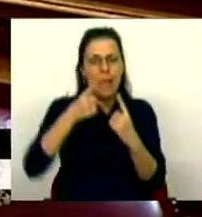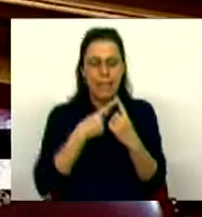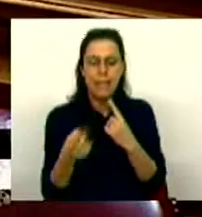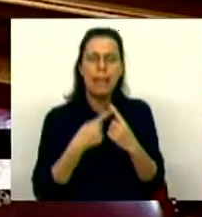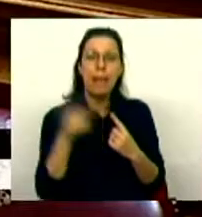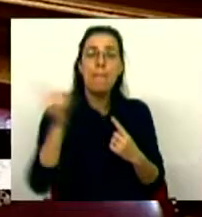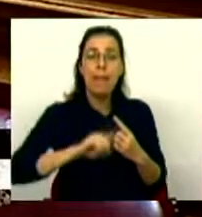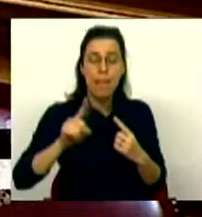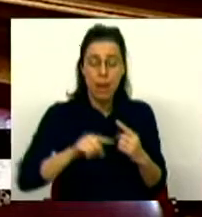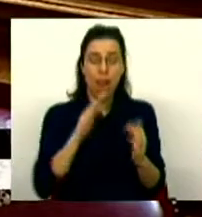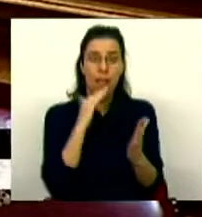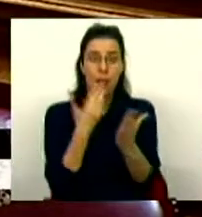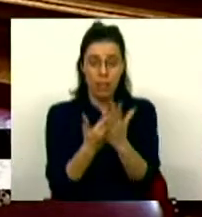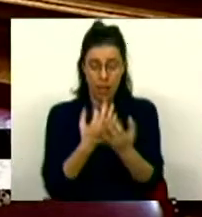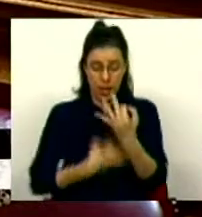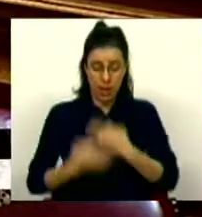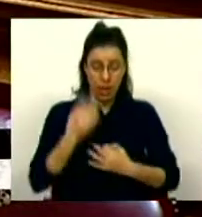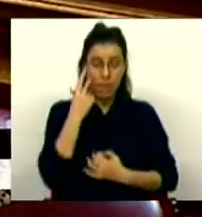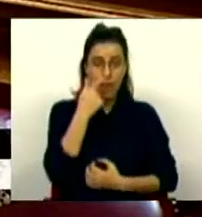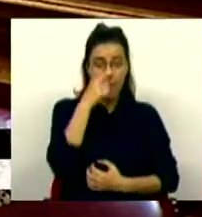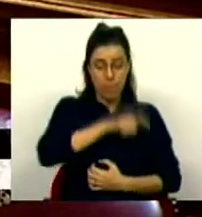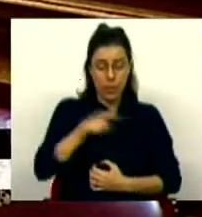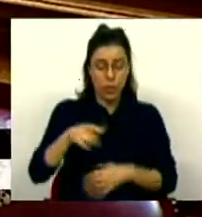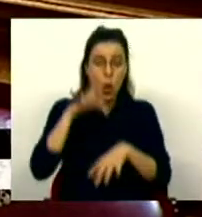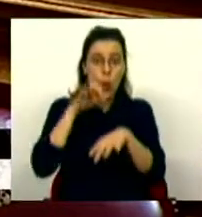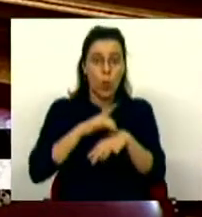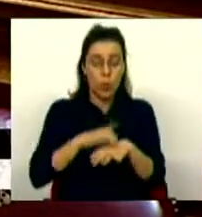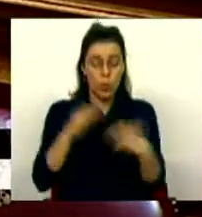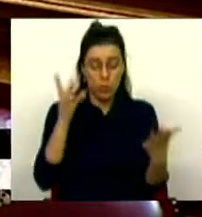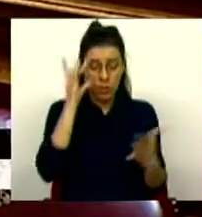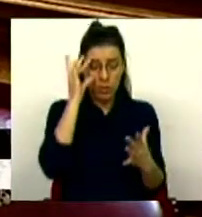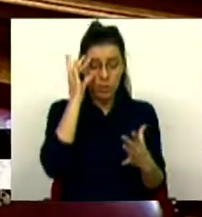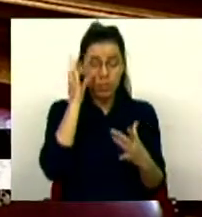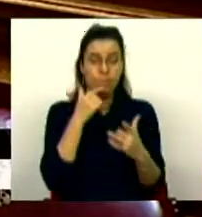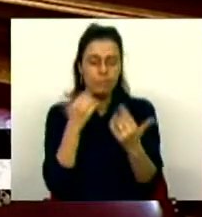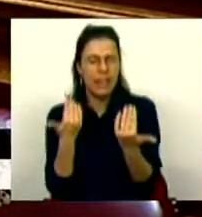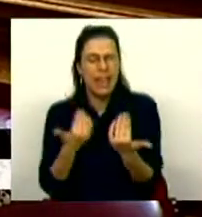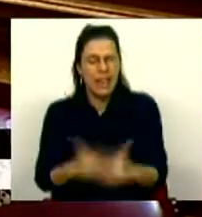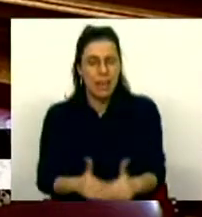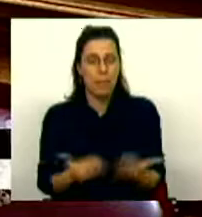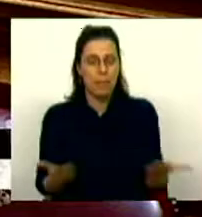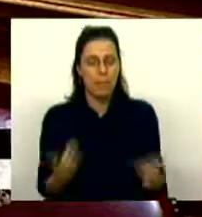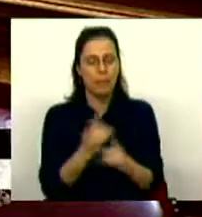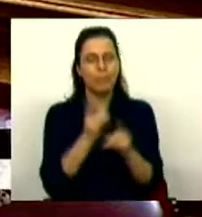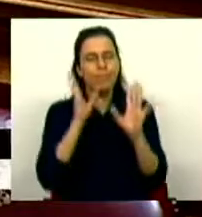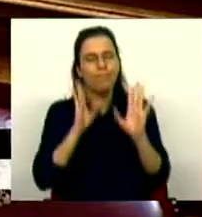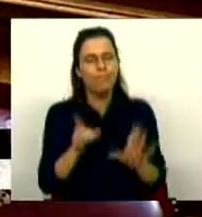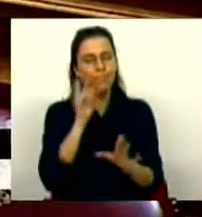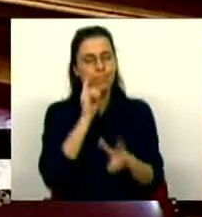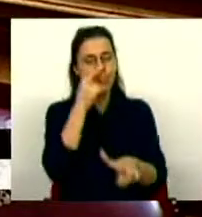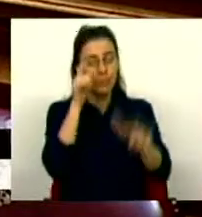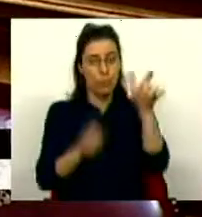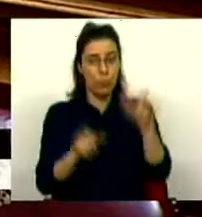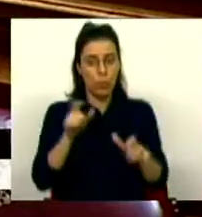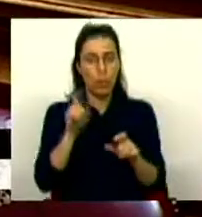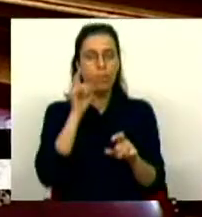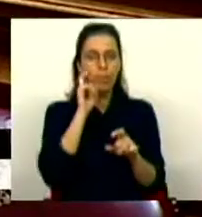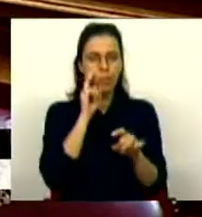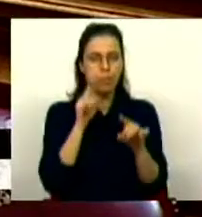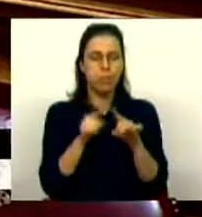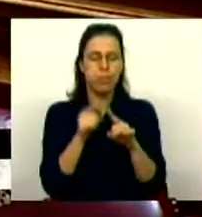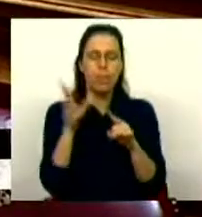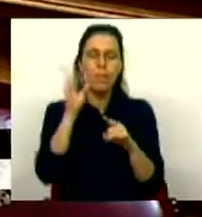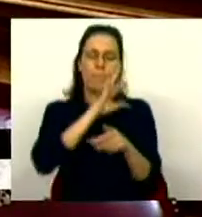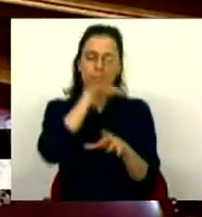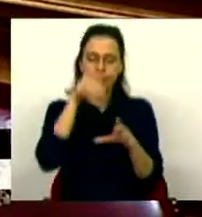O impacto que este tratamento tem na vida das pessoas com esta doença é altamente limitador, pelo que tem que ser garantida aos utentes uma cobertura o